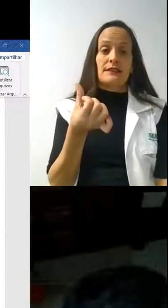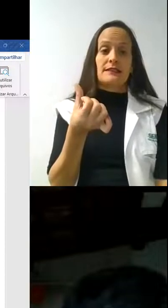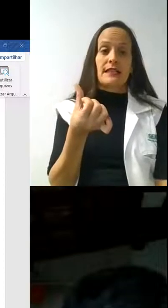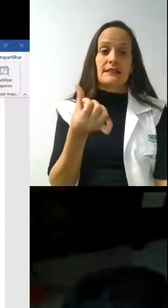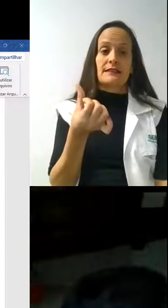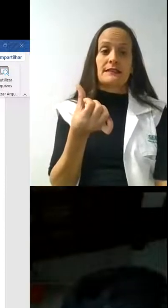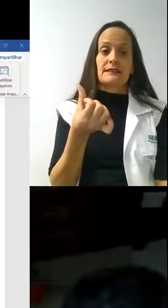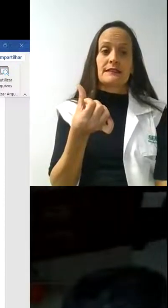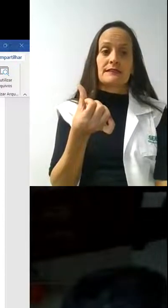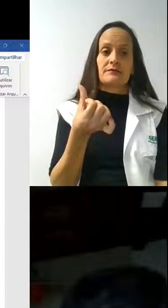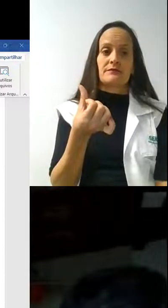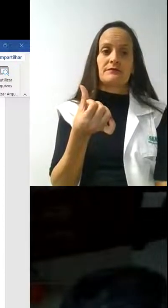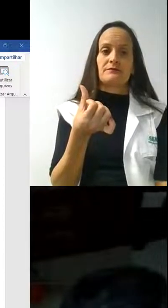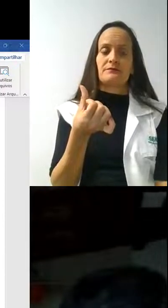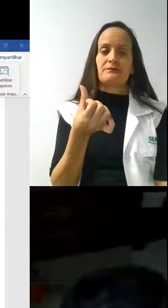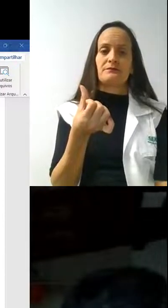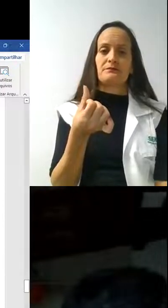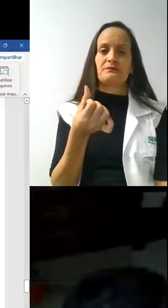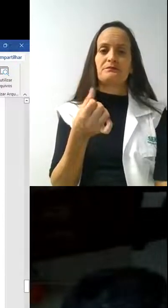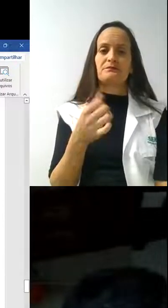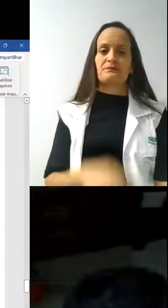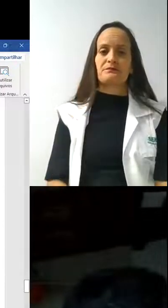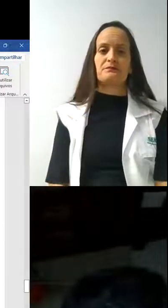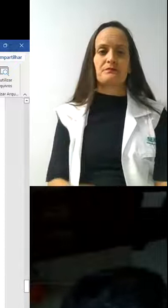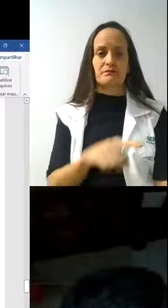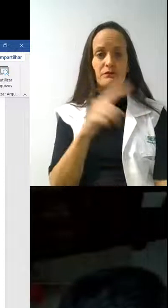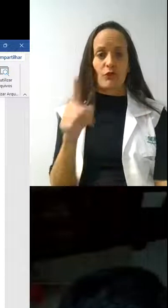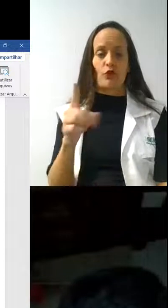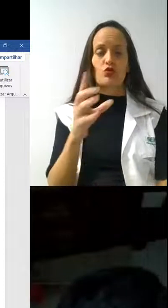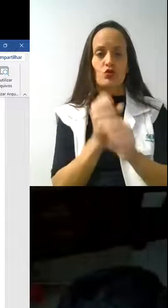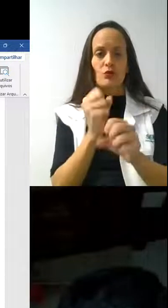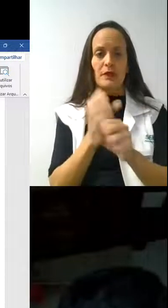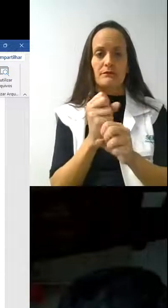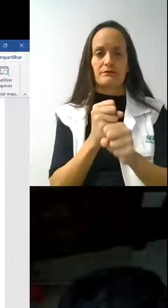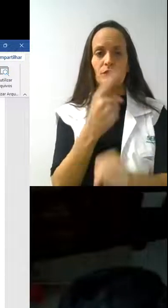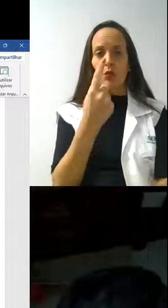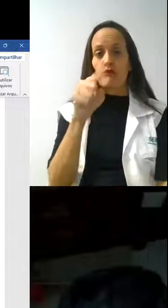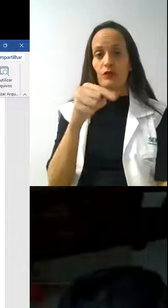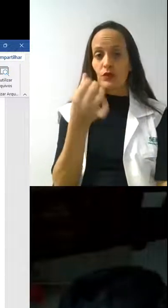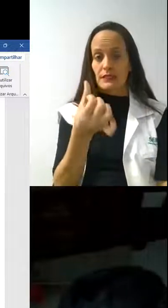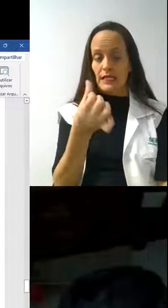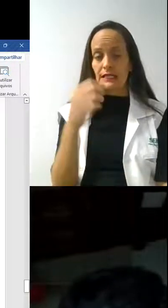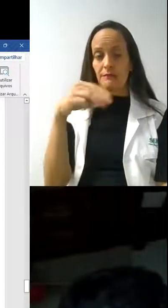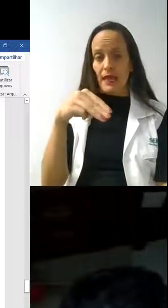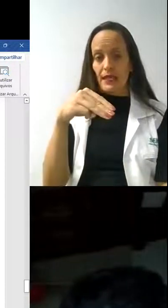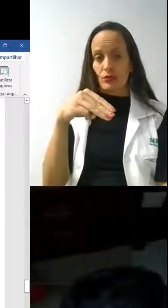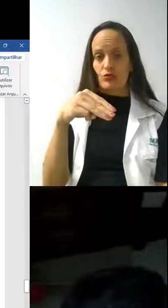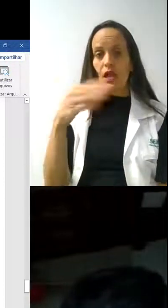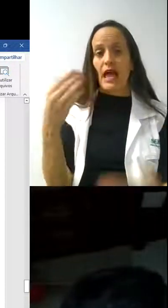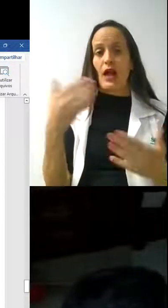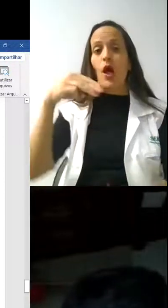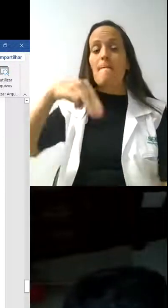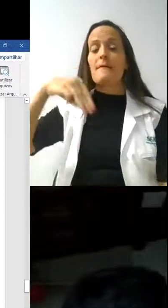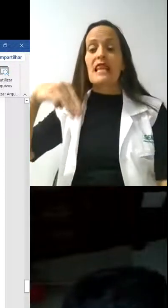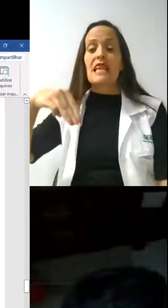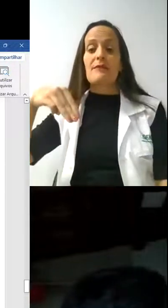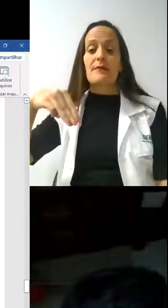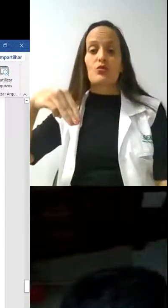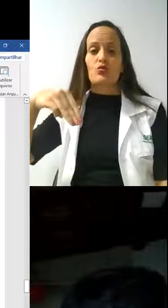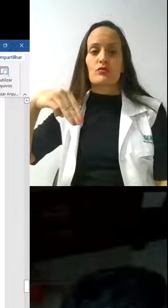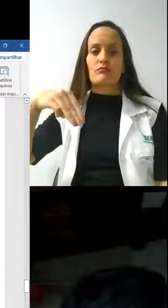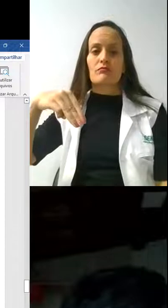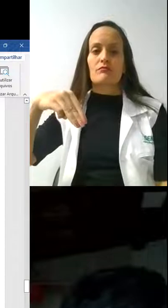100. Dá quanto? 160. 160 centímetros. E em quilômetros, como é que eu